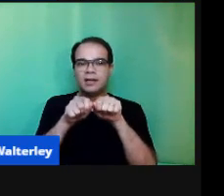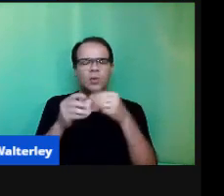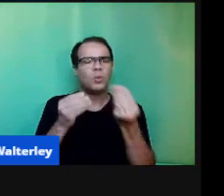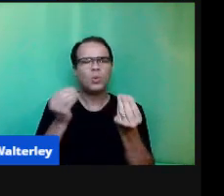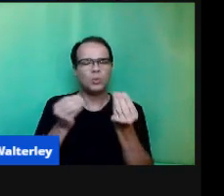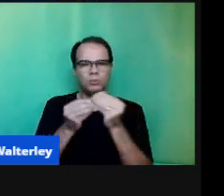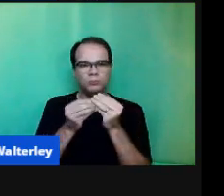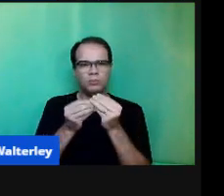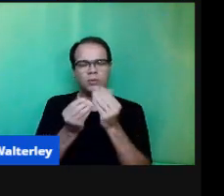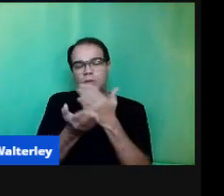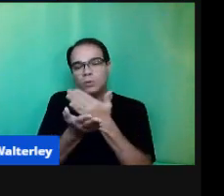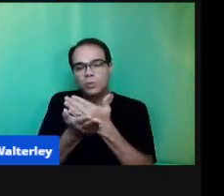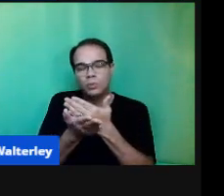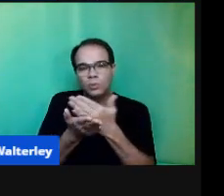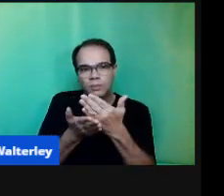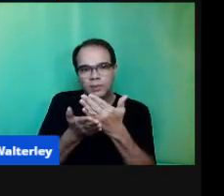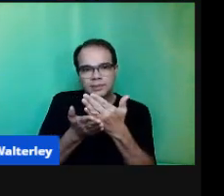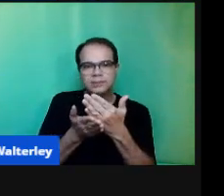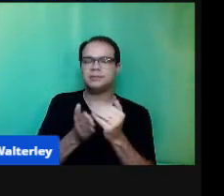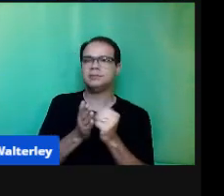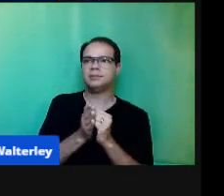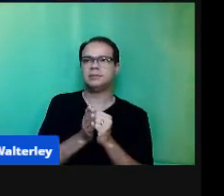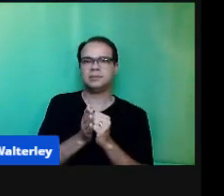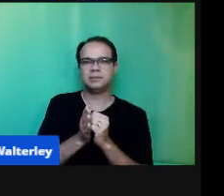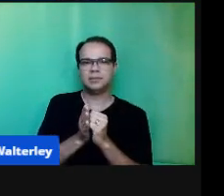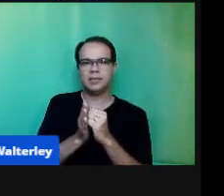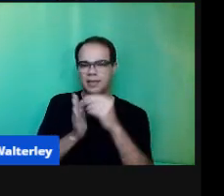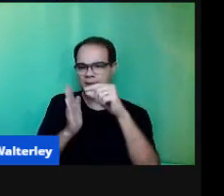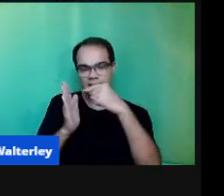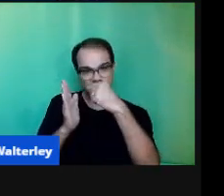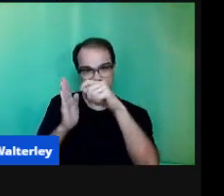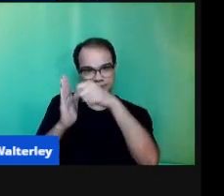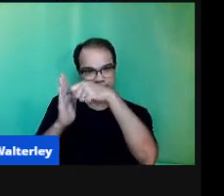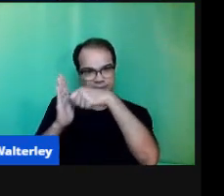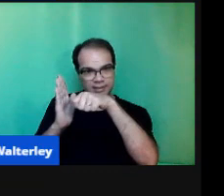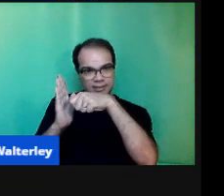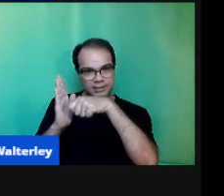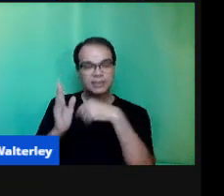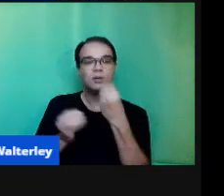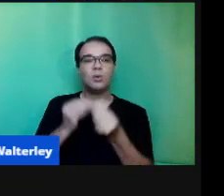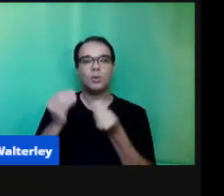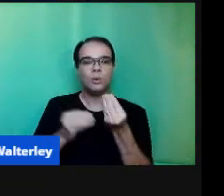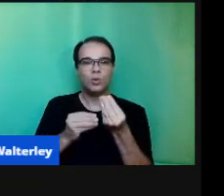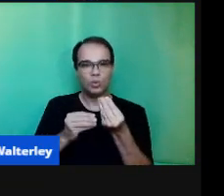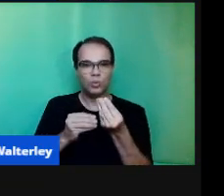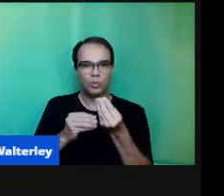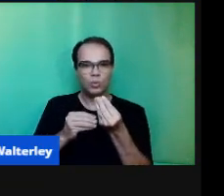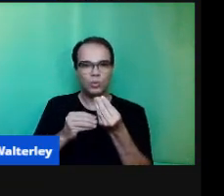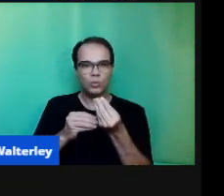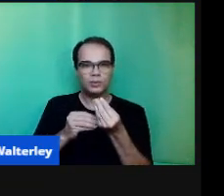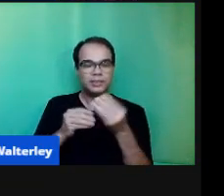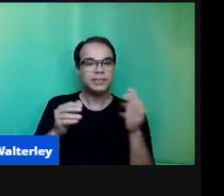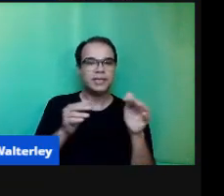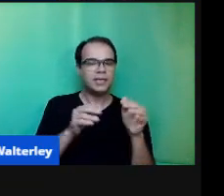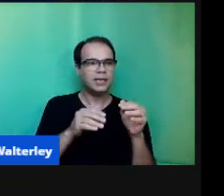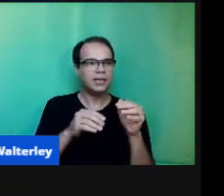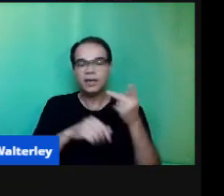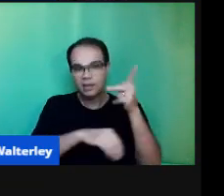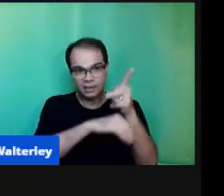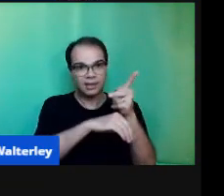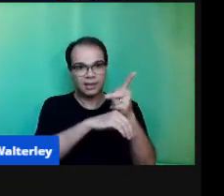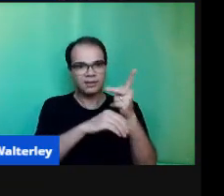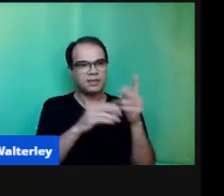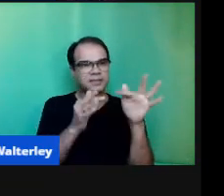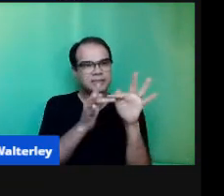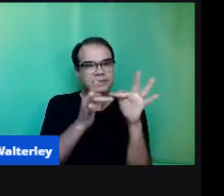documentário, o planejamento, o roteiro, a gravação com poucos recursos? Então vamos explorar como que a gente